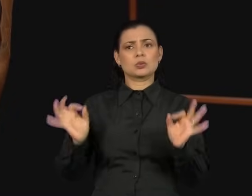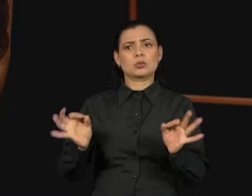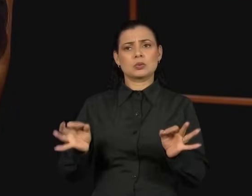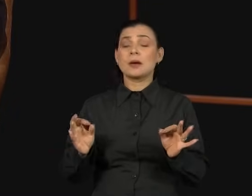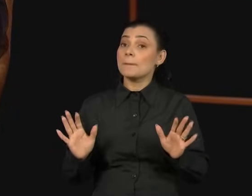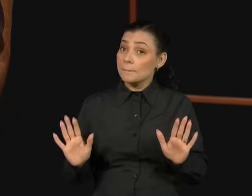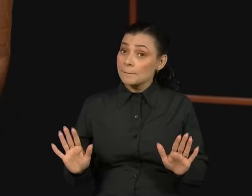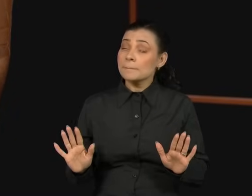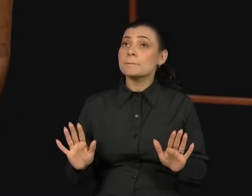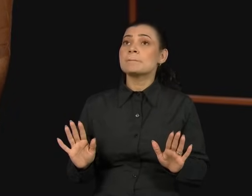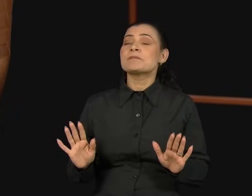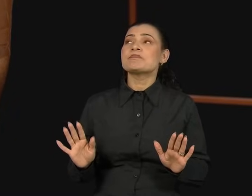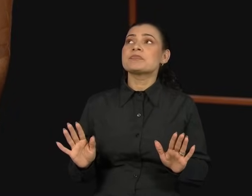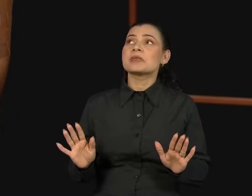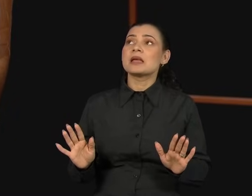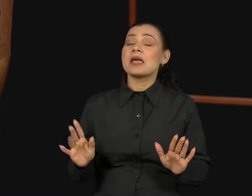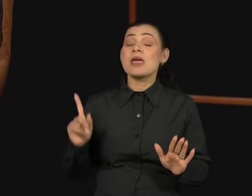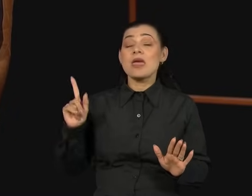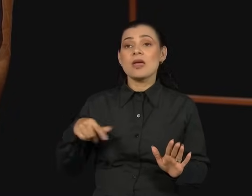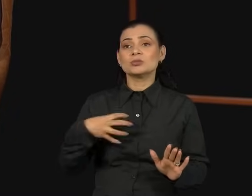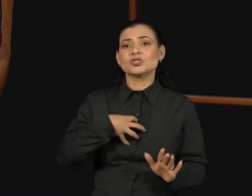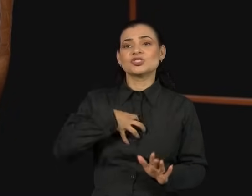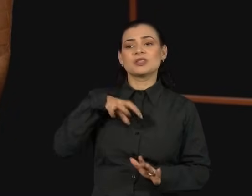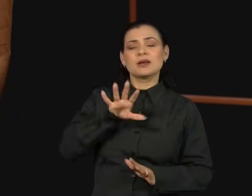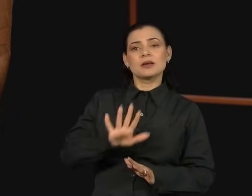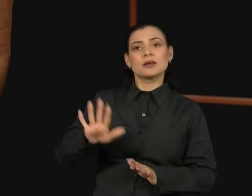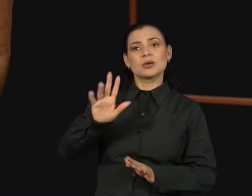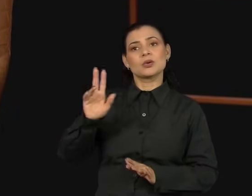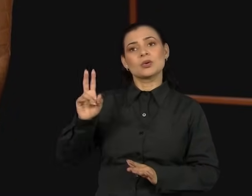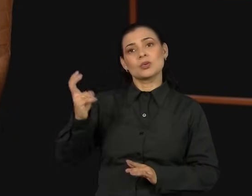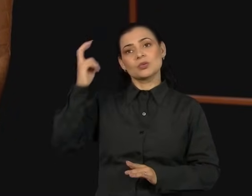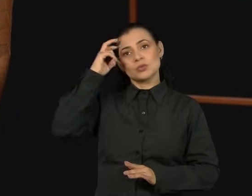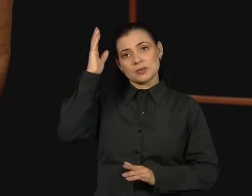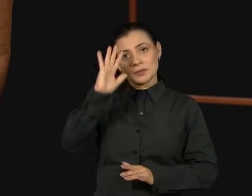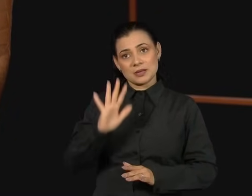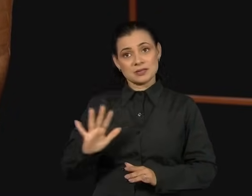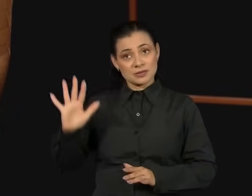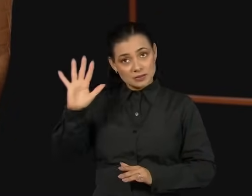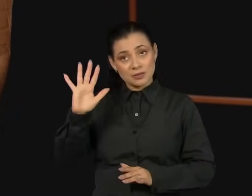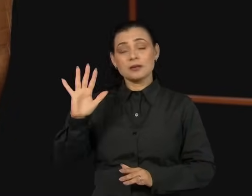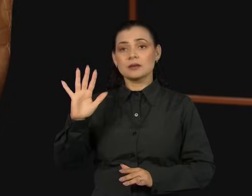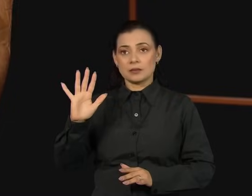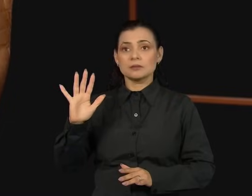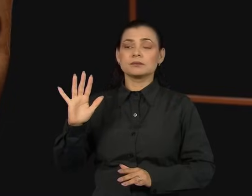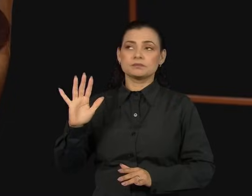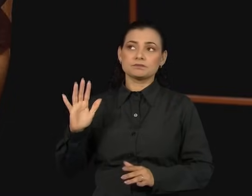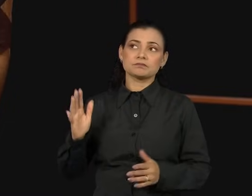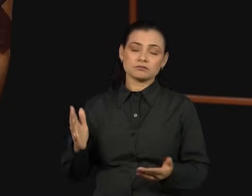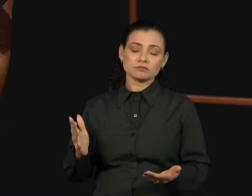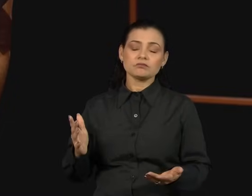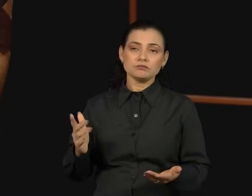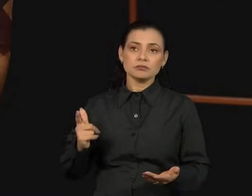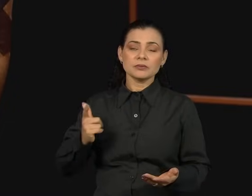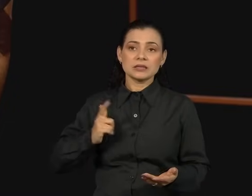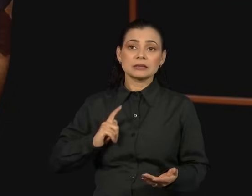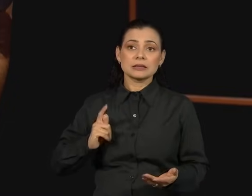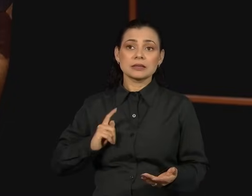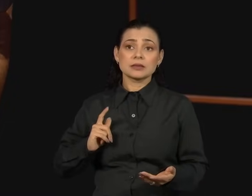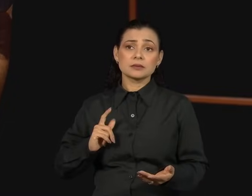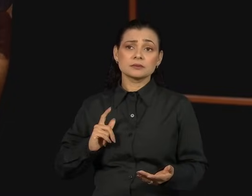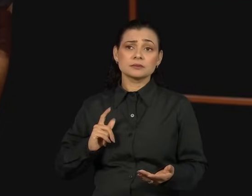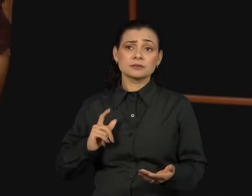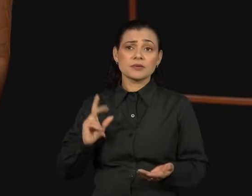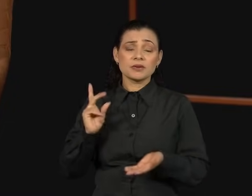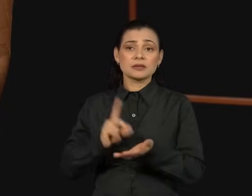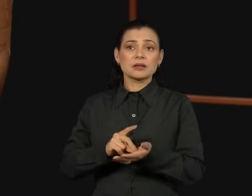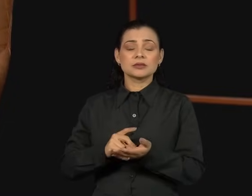É um traço da cultura brasileira. Né? Tem um baixo letramento médio, ao mesmo